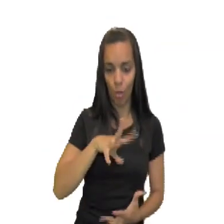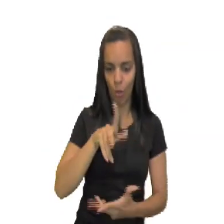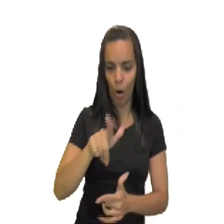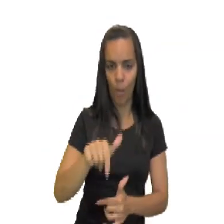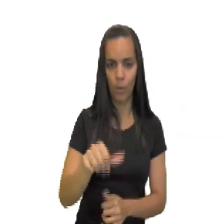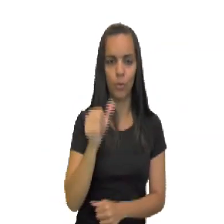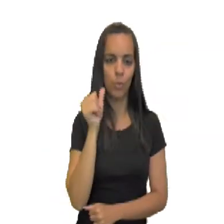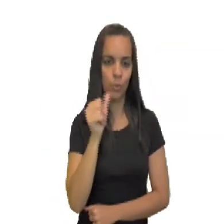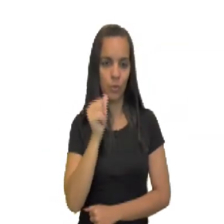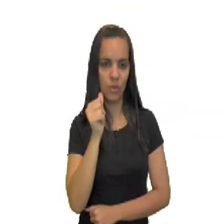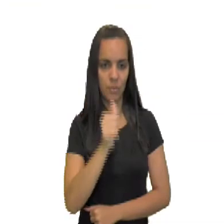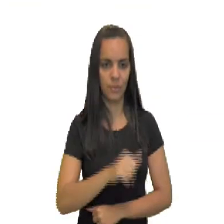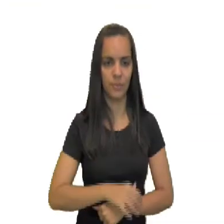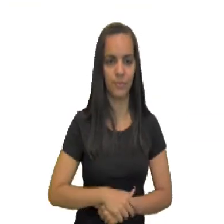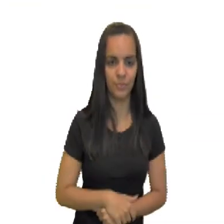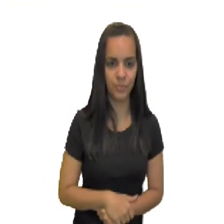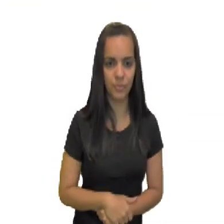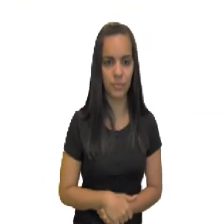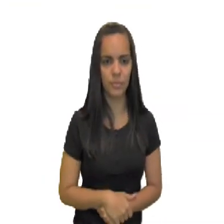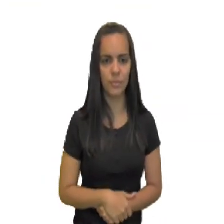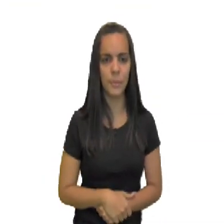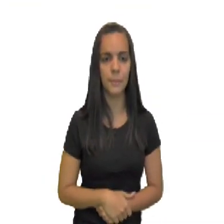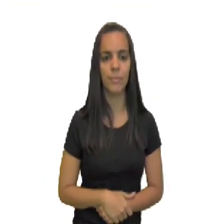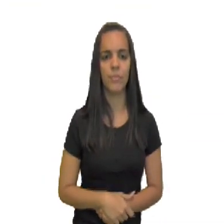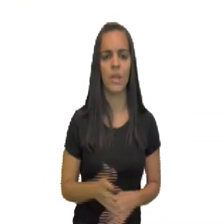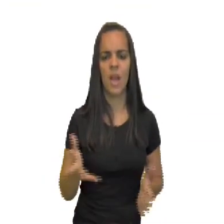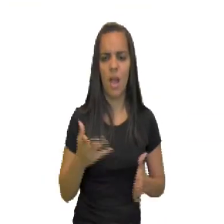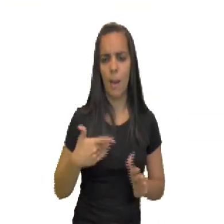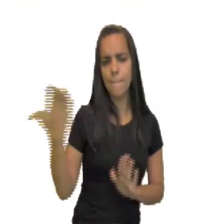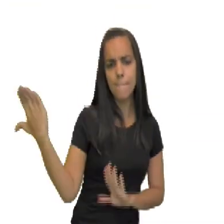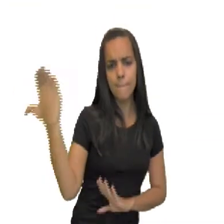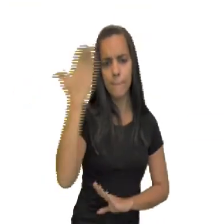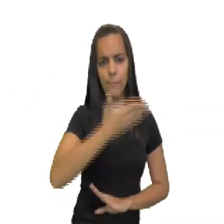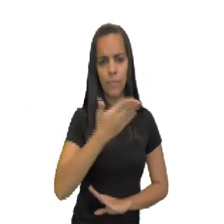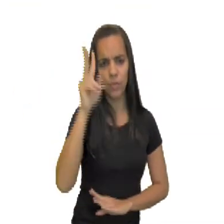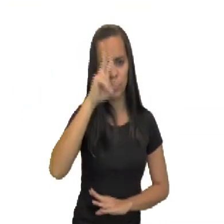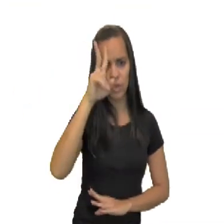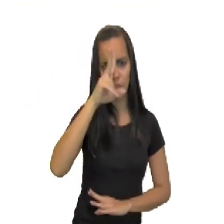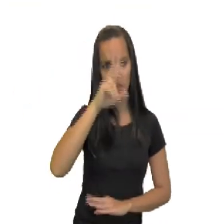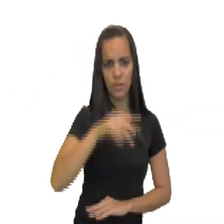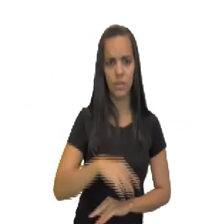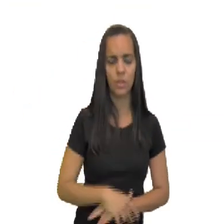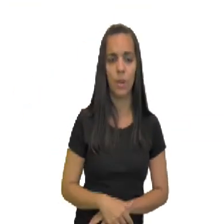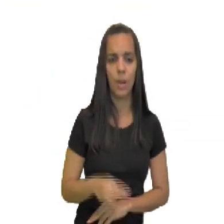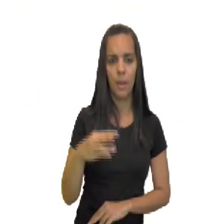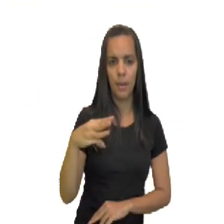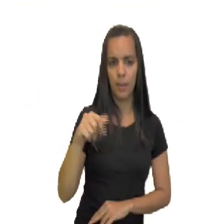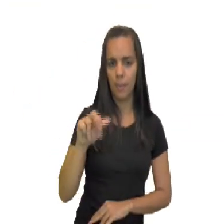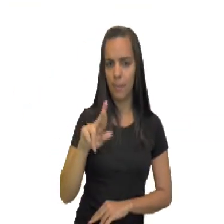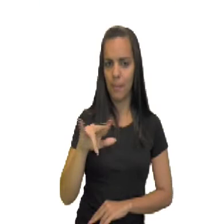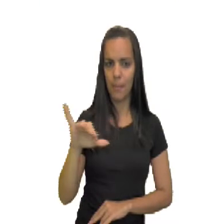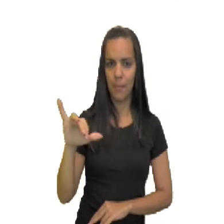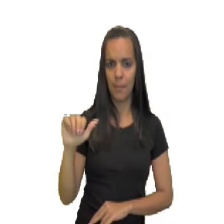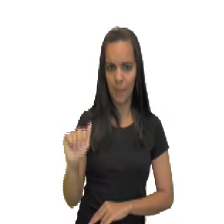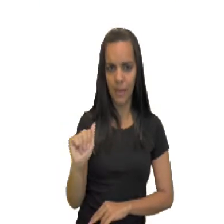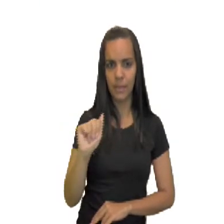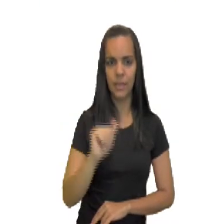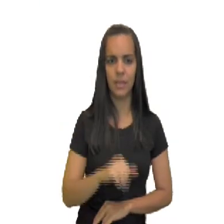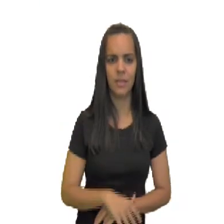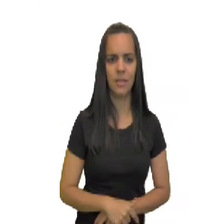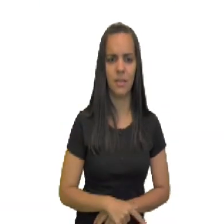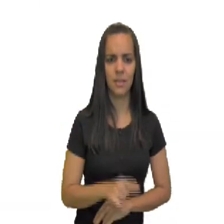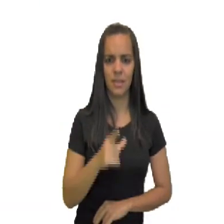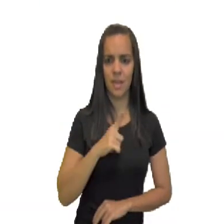mais antiga, mas também que povoa a nossa história, foi Maria Quitéria. Ela é considerada a